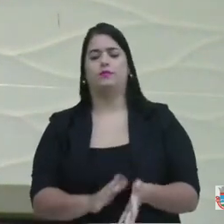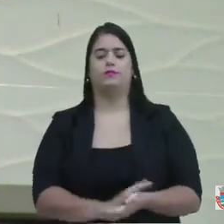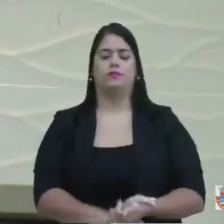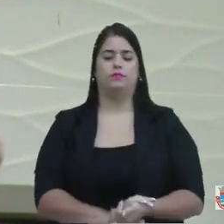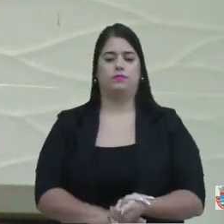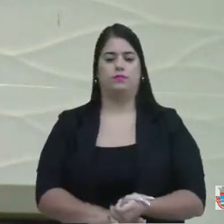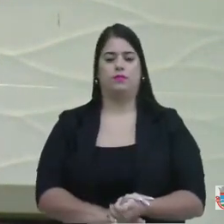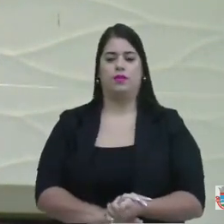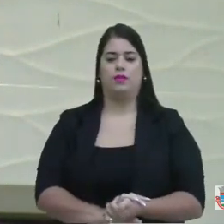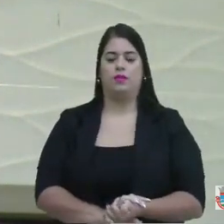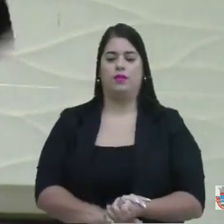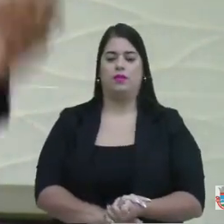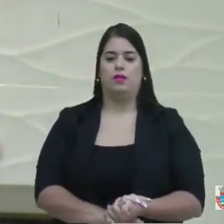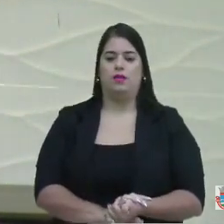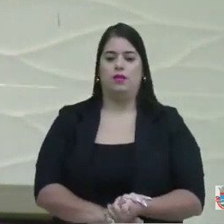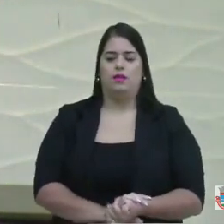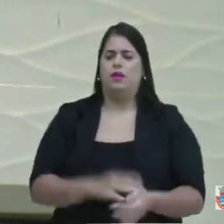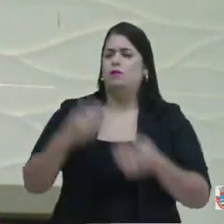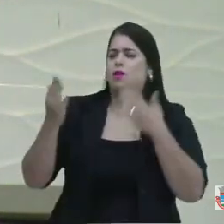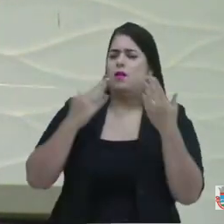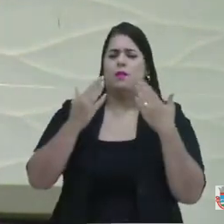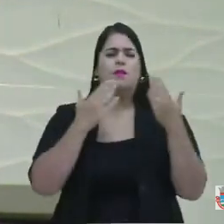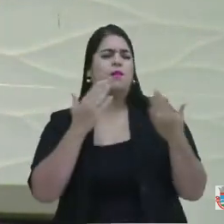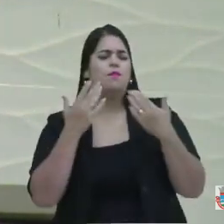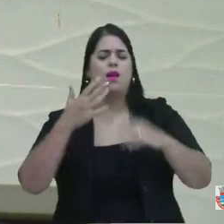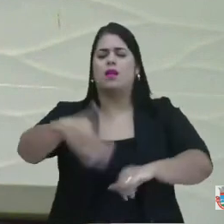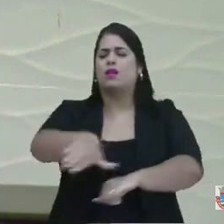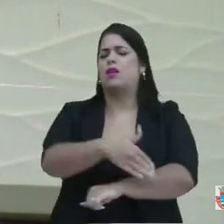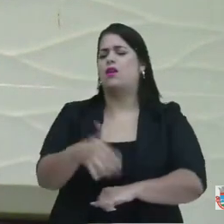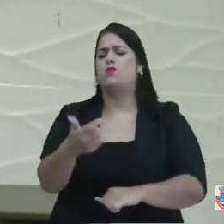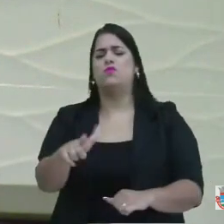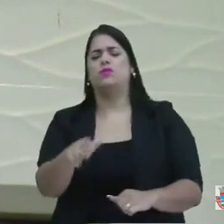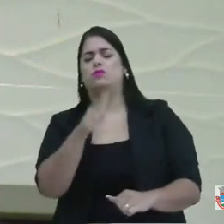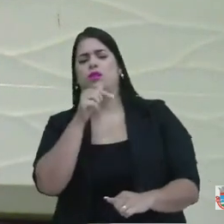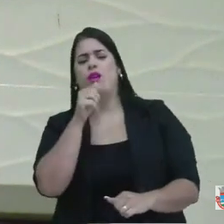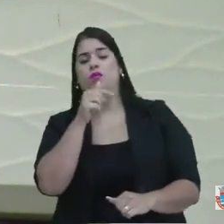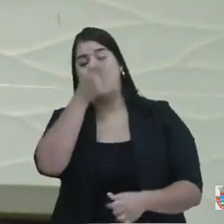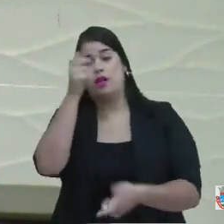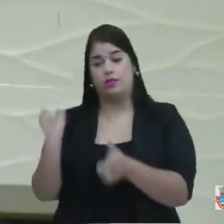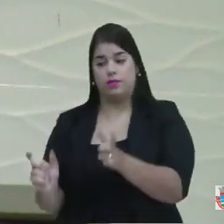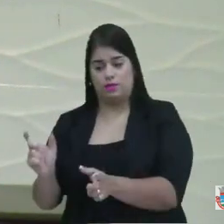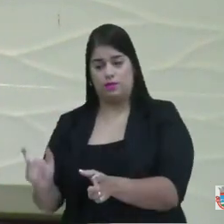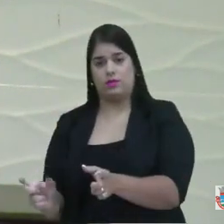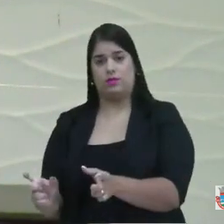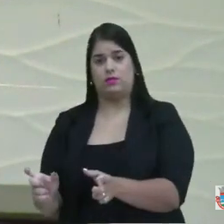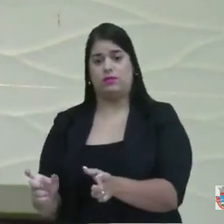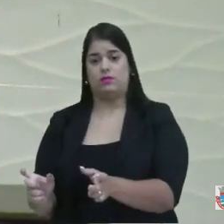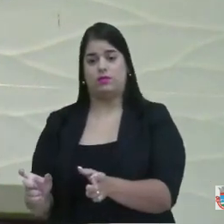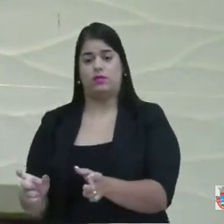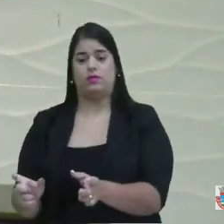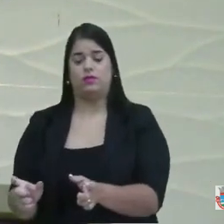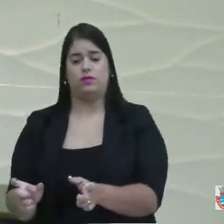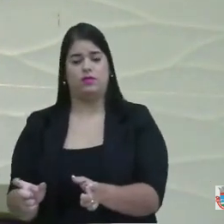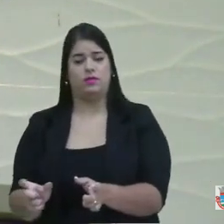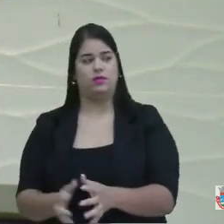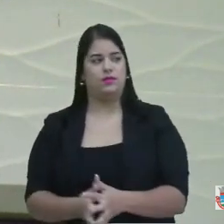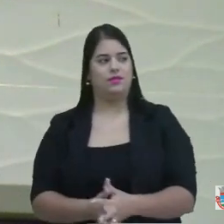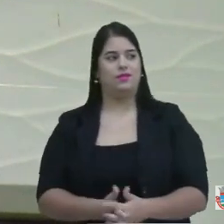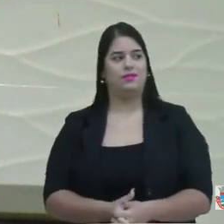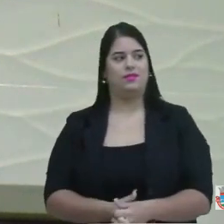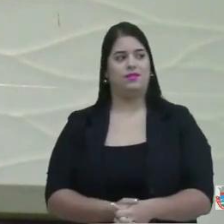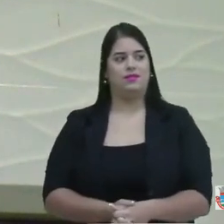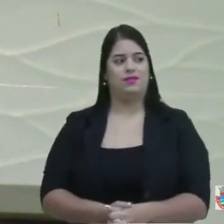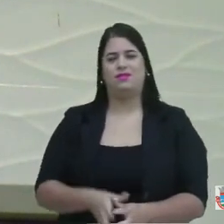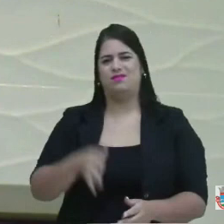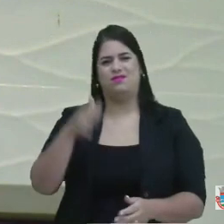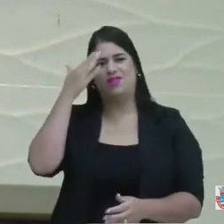um comentário danado e a rua não tem água. Não tem água porque as pessoas que estão hoje acompanhando o pessoal do governo, atrapalhando a água da Vila do